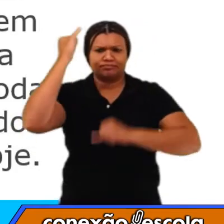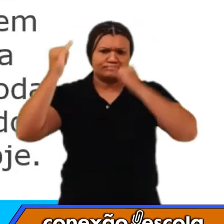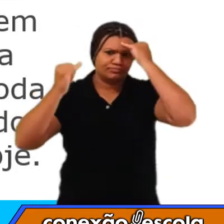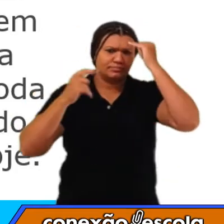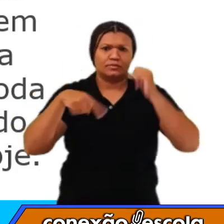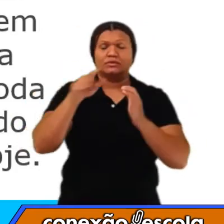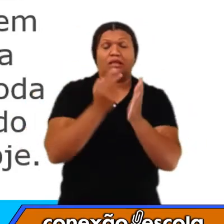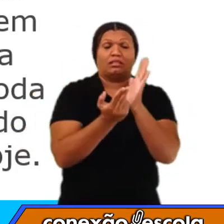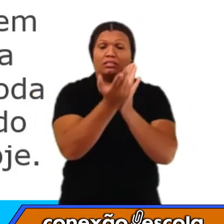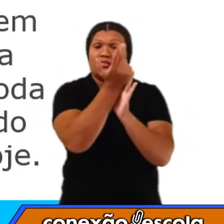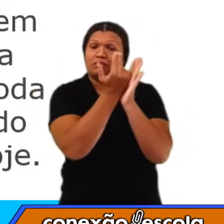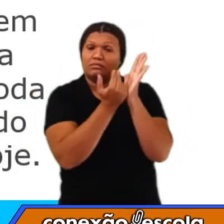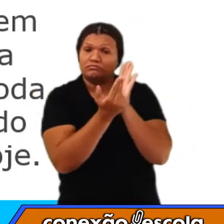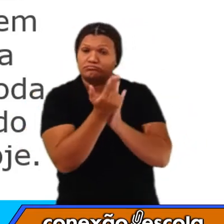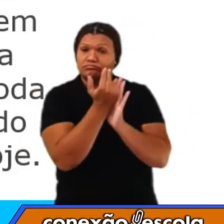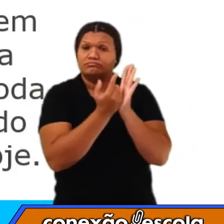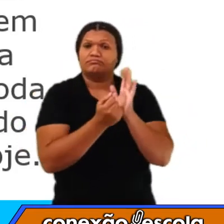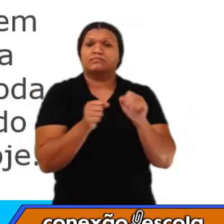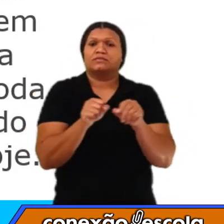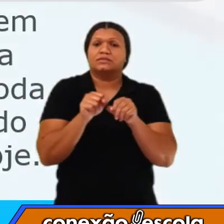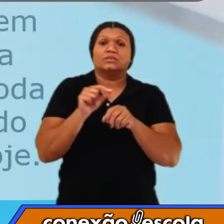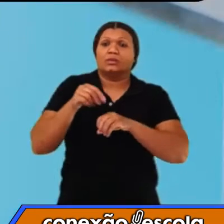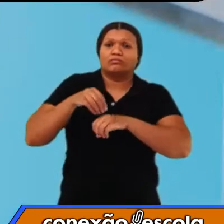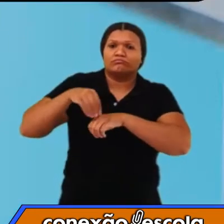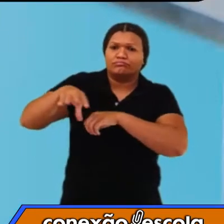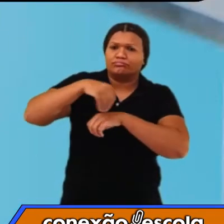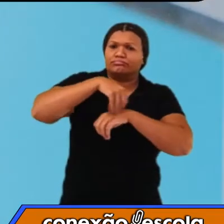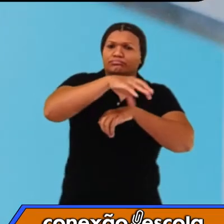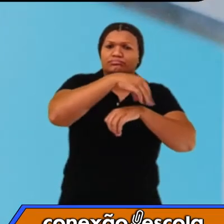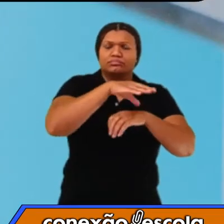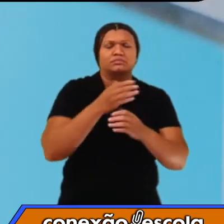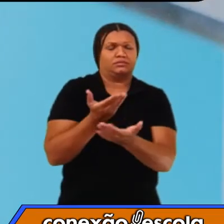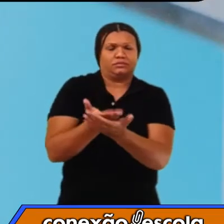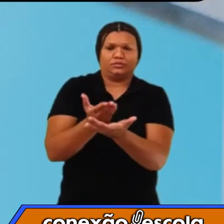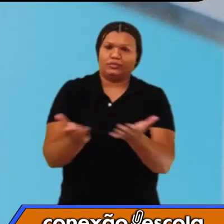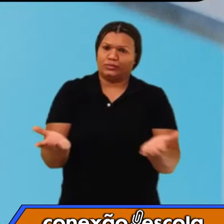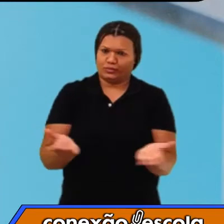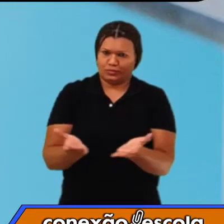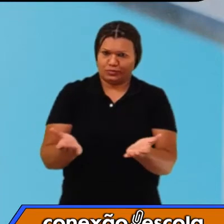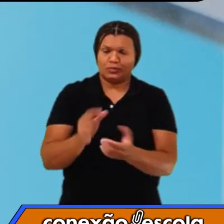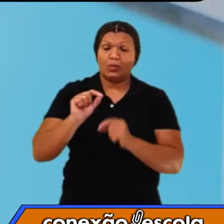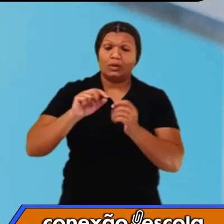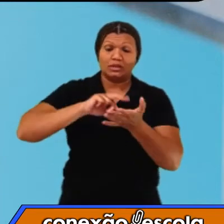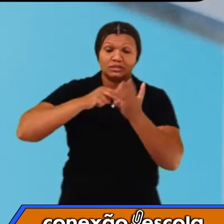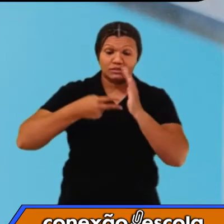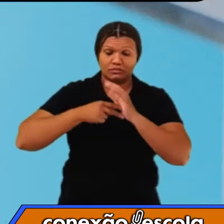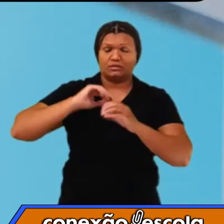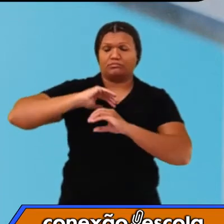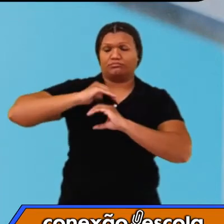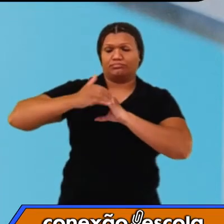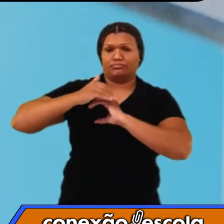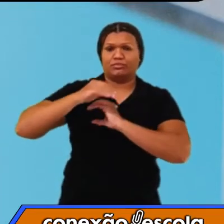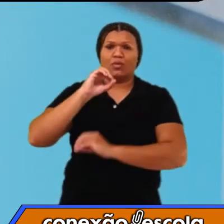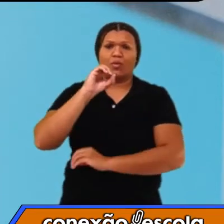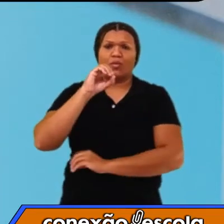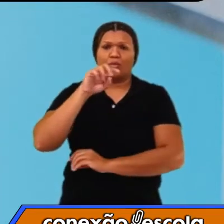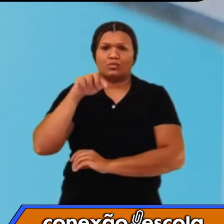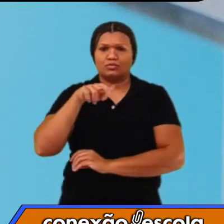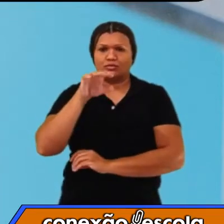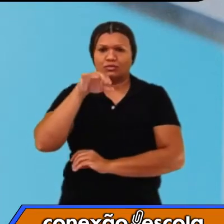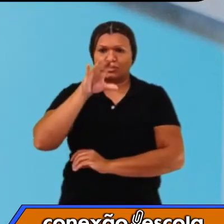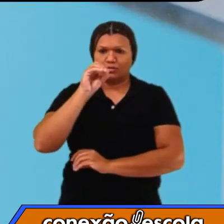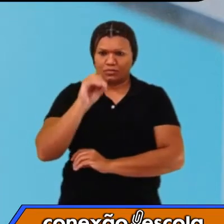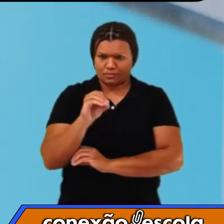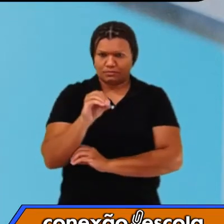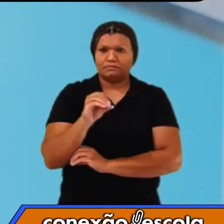enredo para partilhar o que aprendeu com os estudos de hoje, o que seja a camada de ozônio. Nós, então,